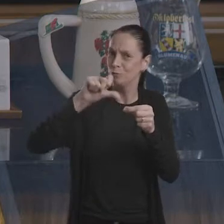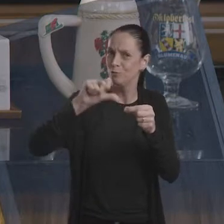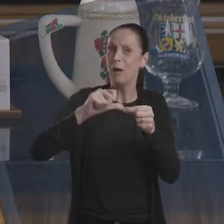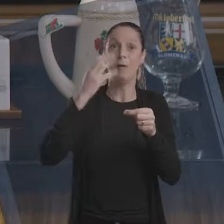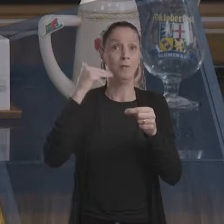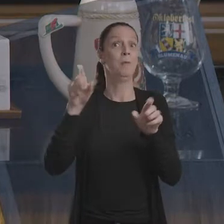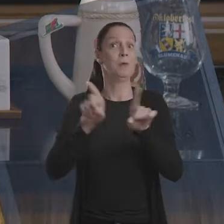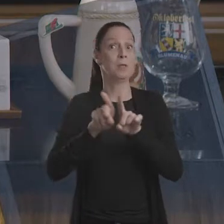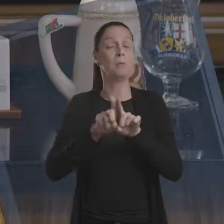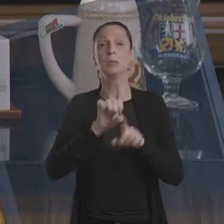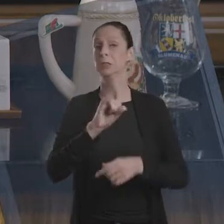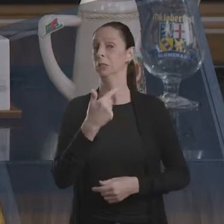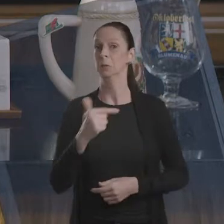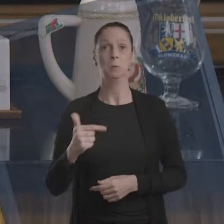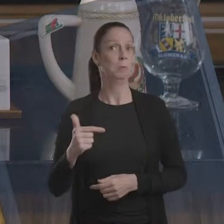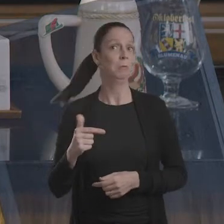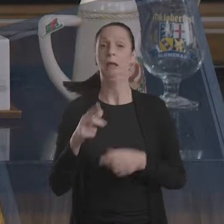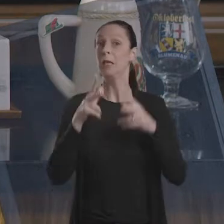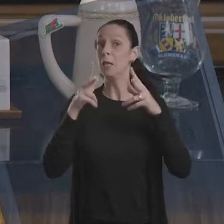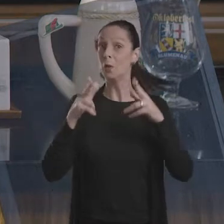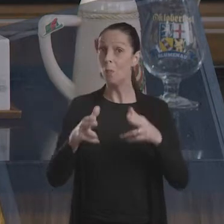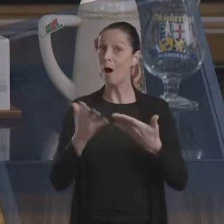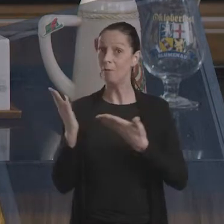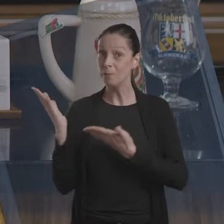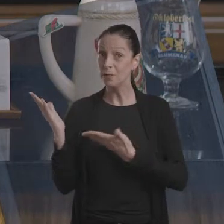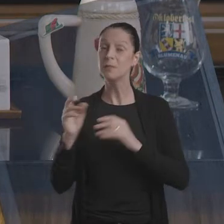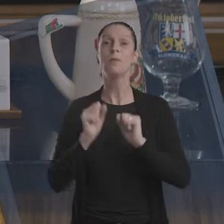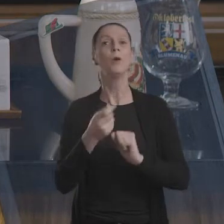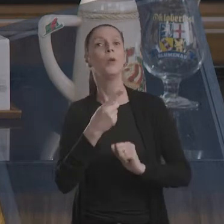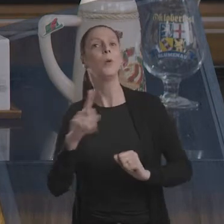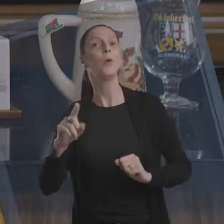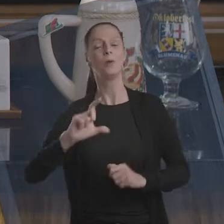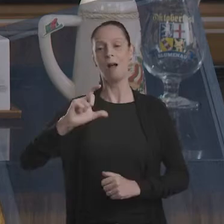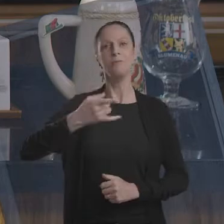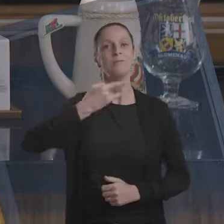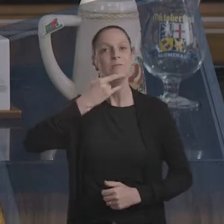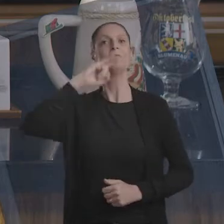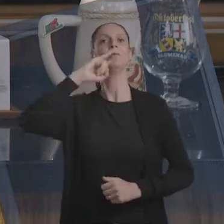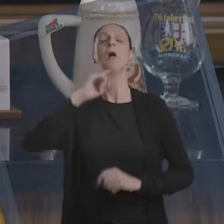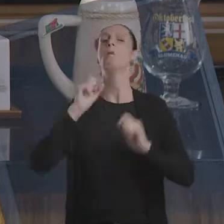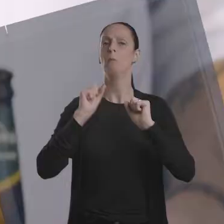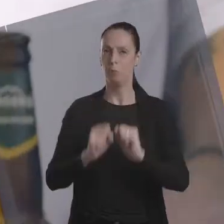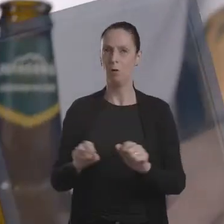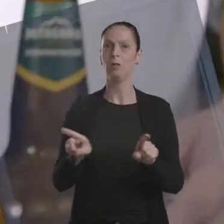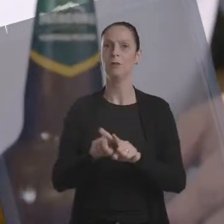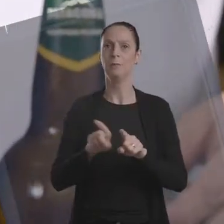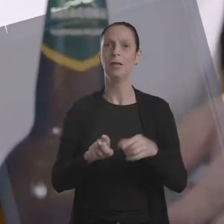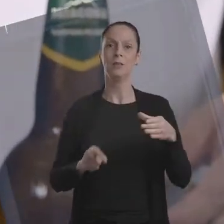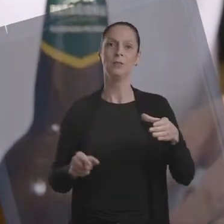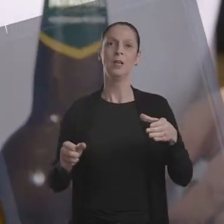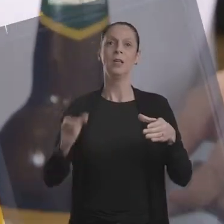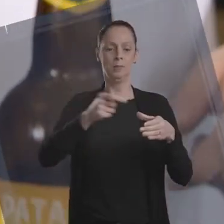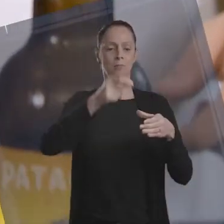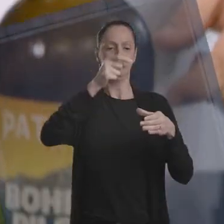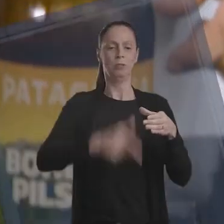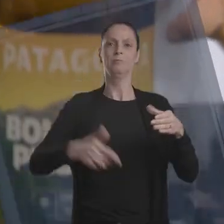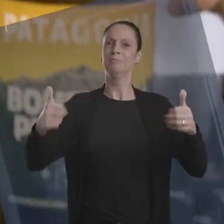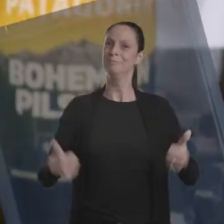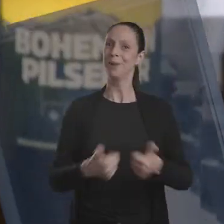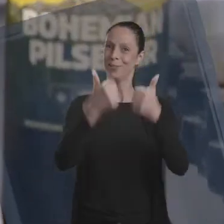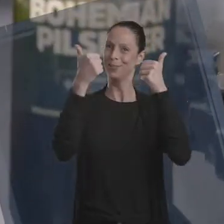tradicional, ou se você não tiver esse canequinho, um copinho de cachaça, aquele copinho de medida de cachaça.